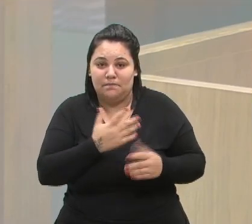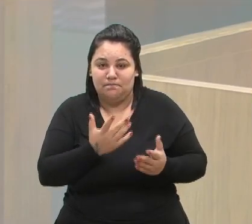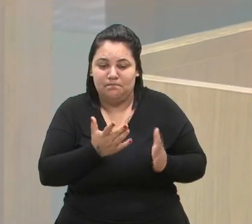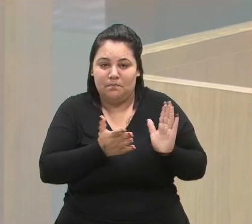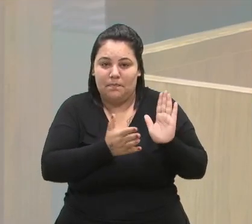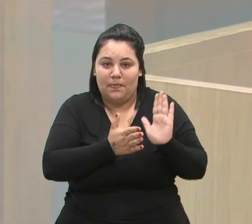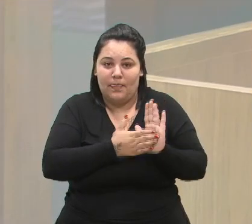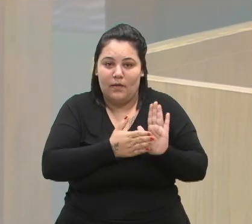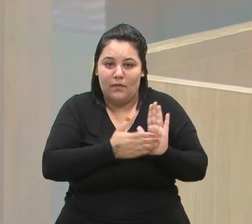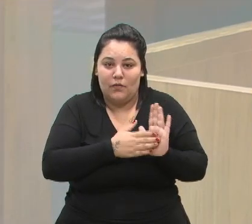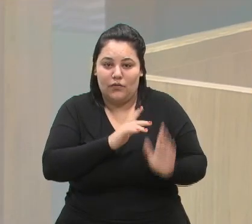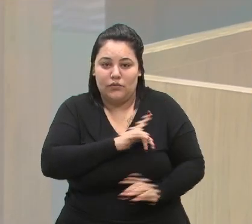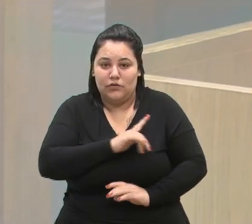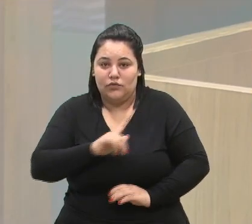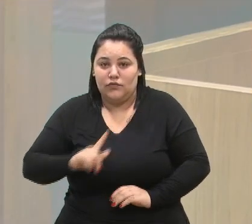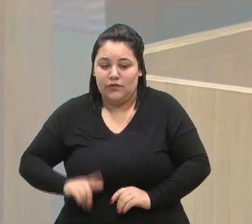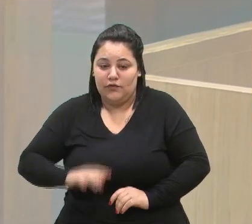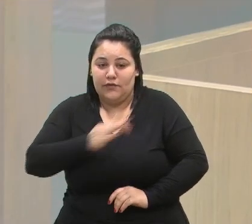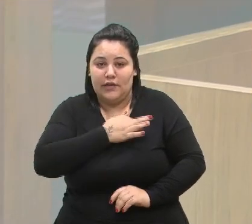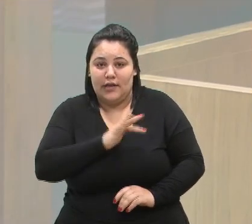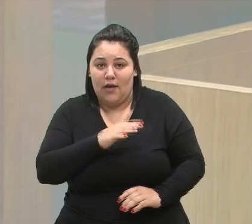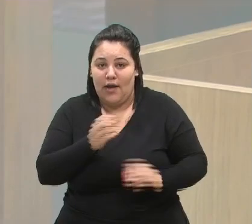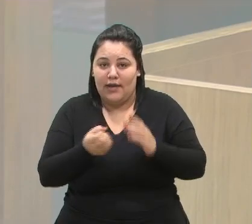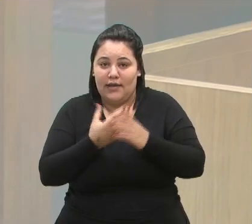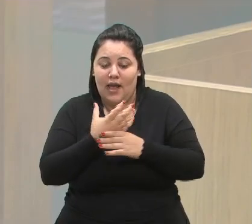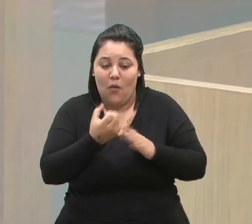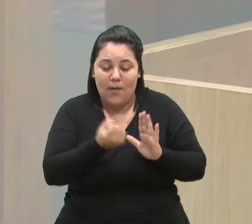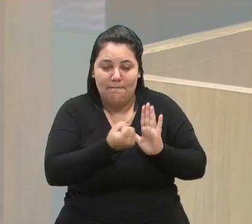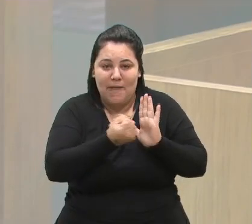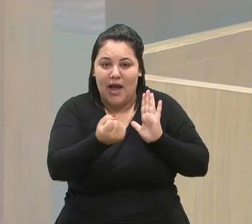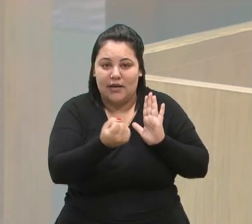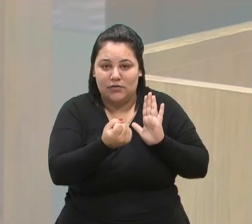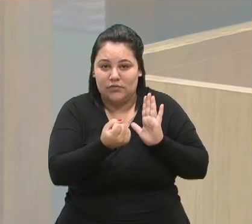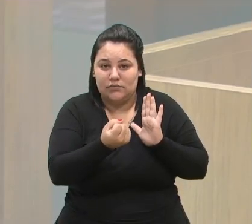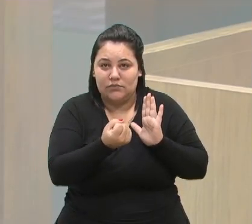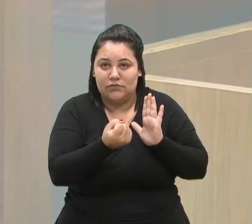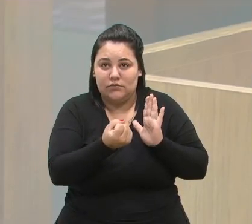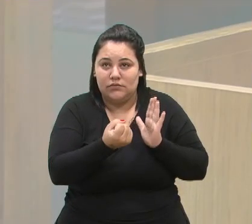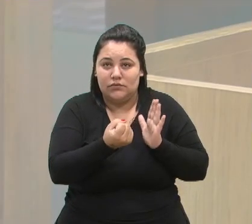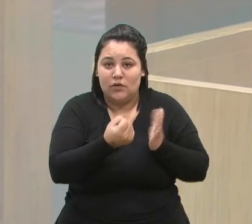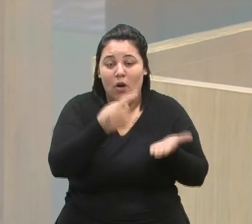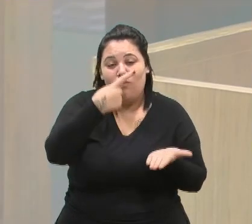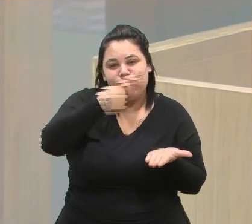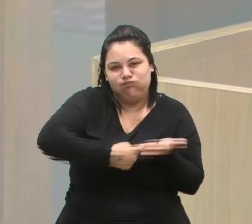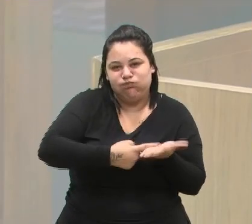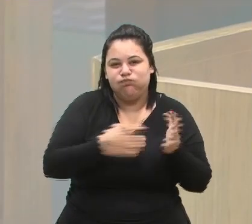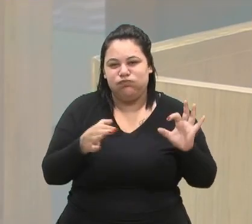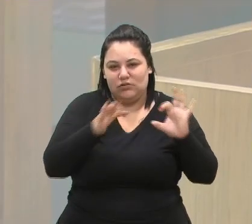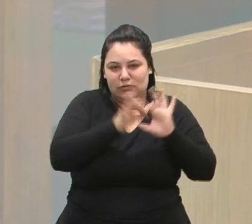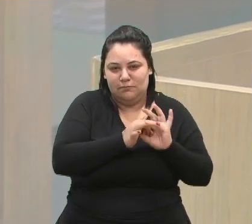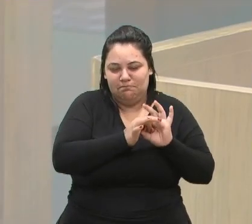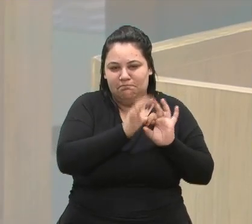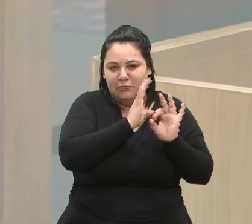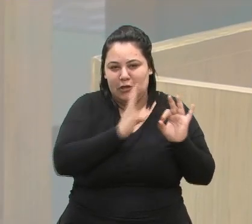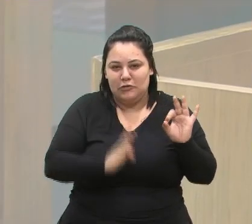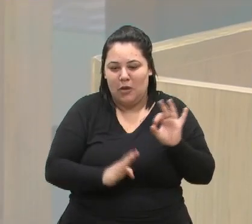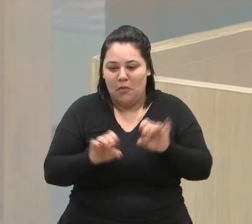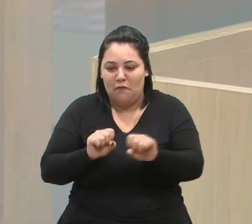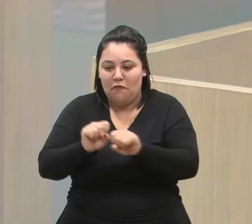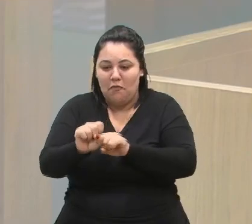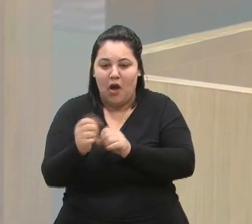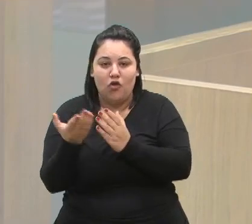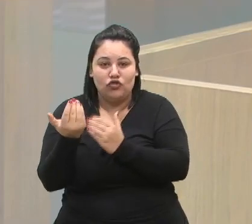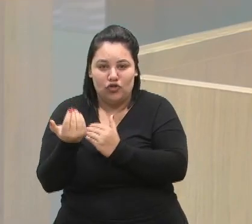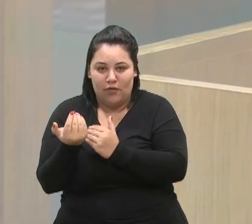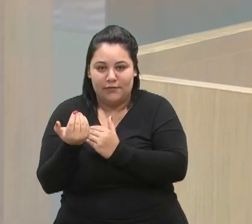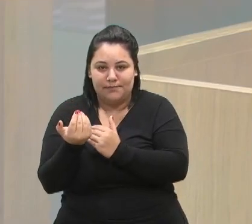governo federal é criar um pacto nacional em prol da formação profissional de jovens no ensino